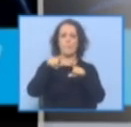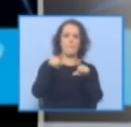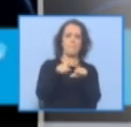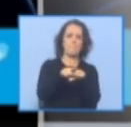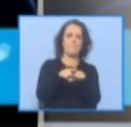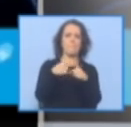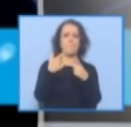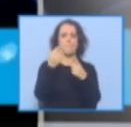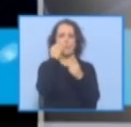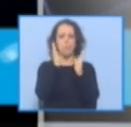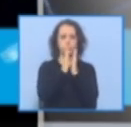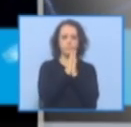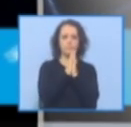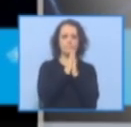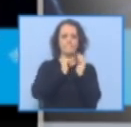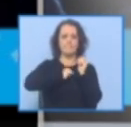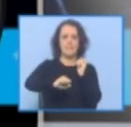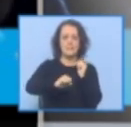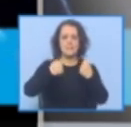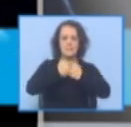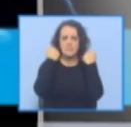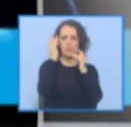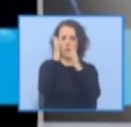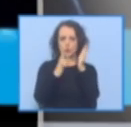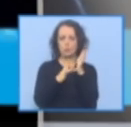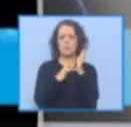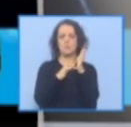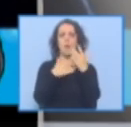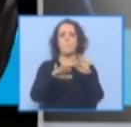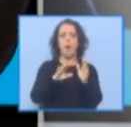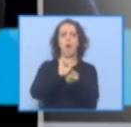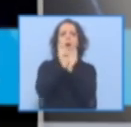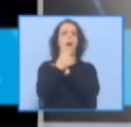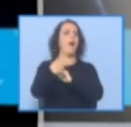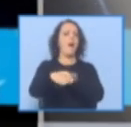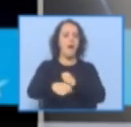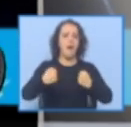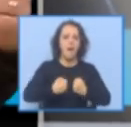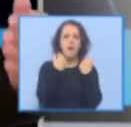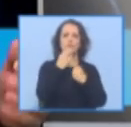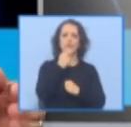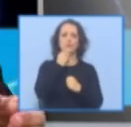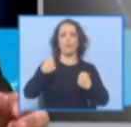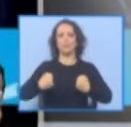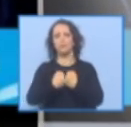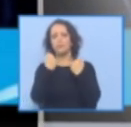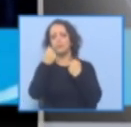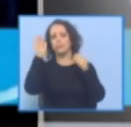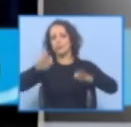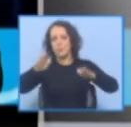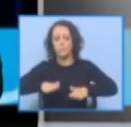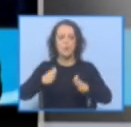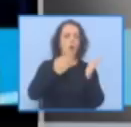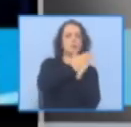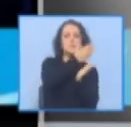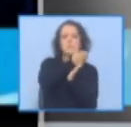o anticlericalismo, o antijesuitismo, mas também temos o antissemitismo, o antijudaísmo, o anti-islamismo. Portanto, há